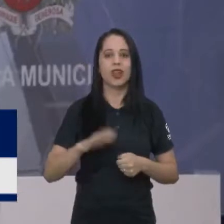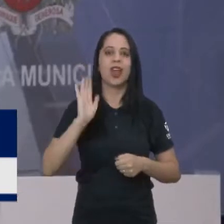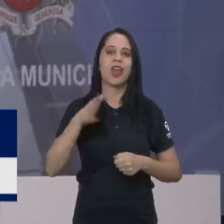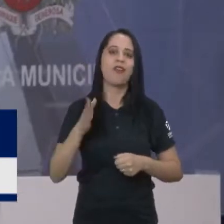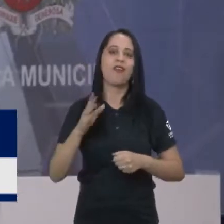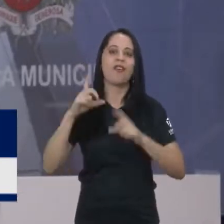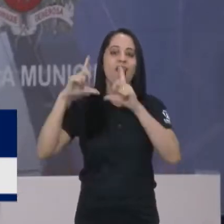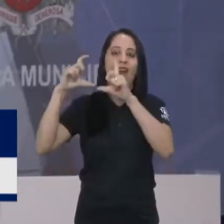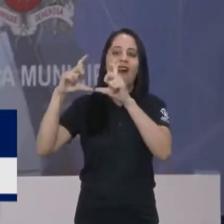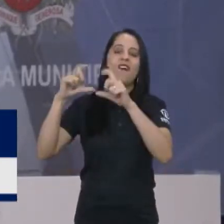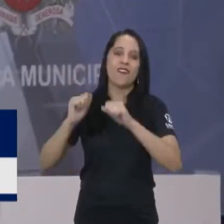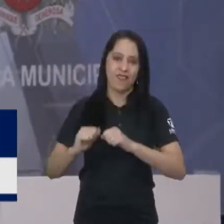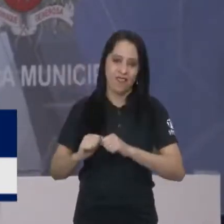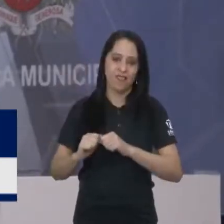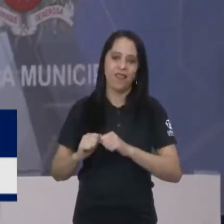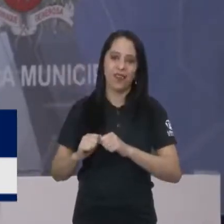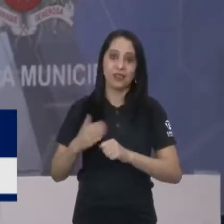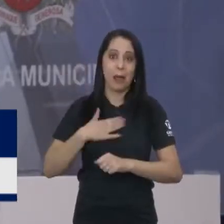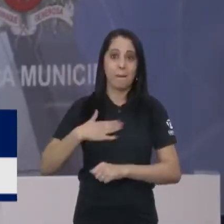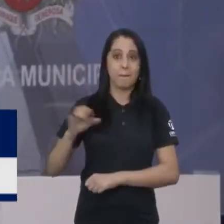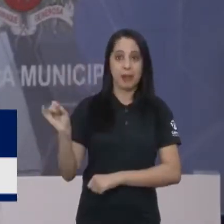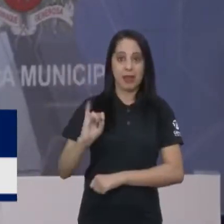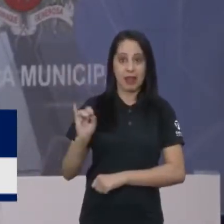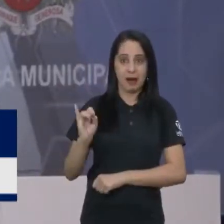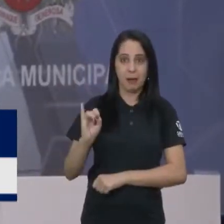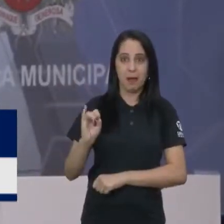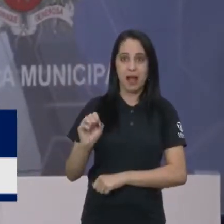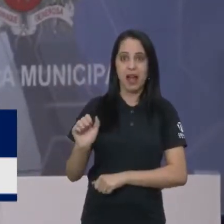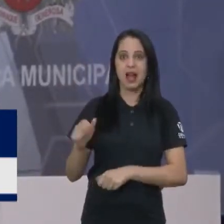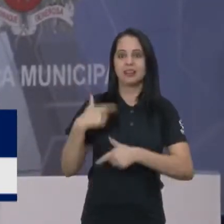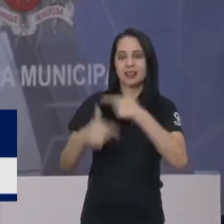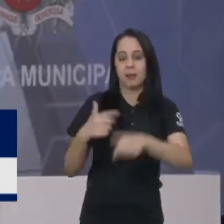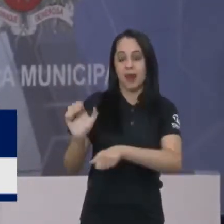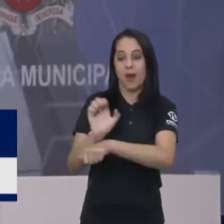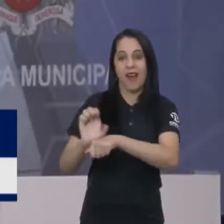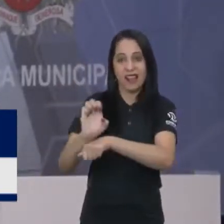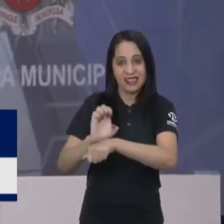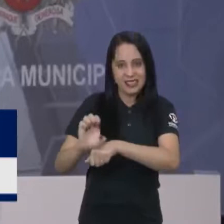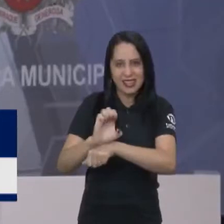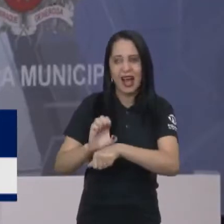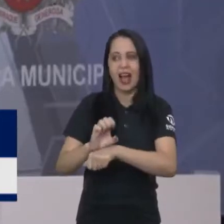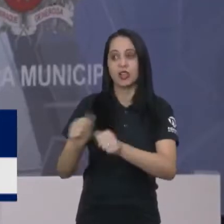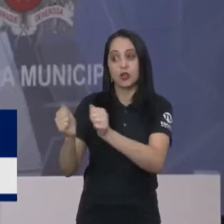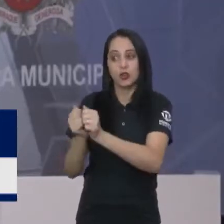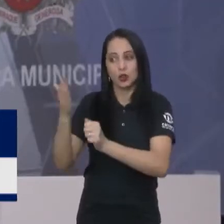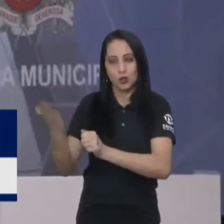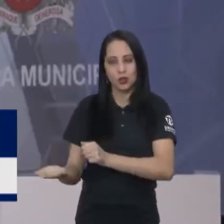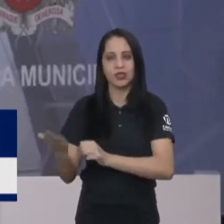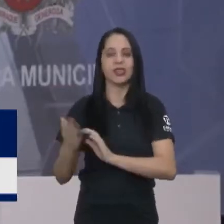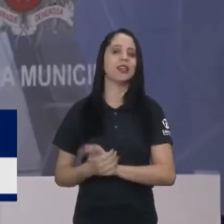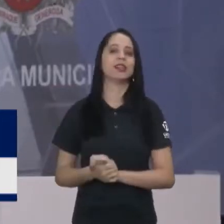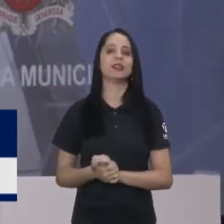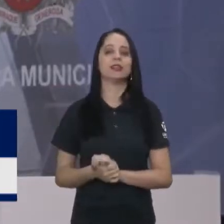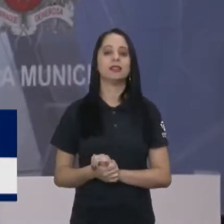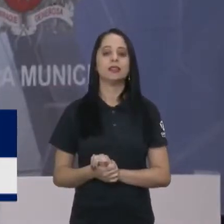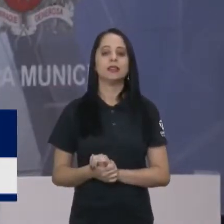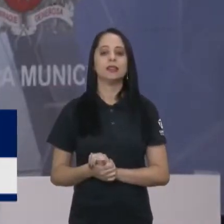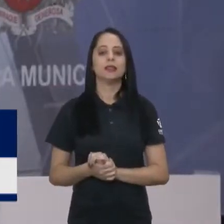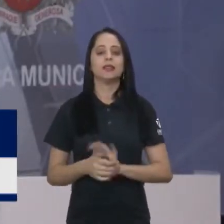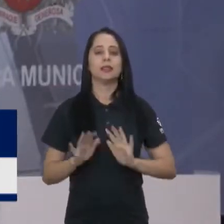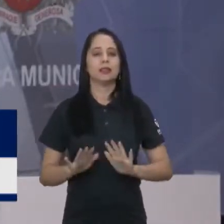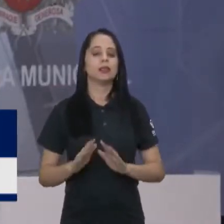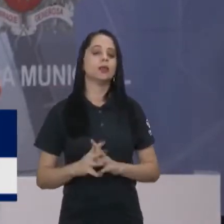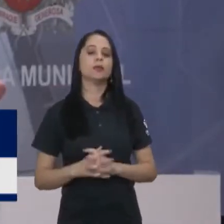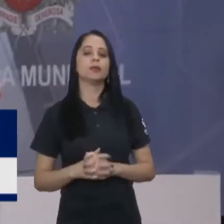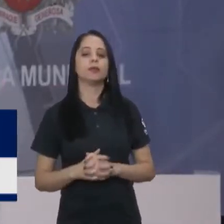foi estagiária deles, né, de direito nessa época, na década de 70, a Cláudia. E eu começava a ouvir falar deles sem conhecê-los nessa época.